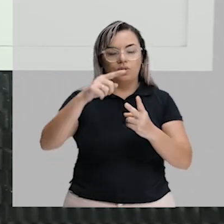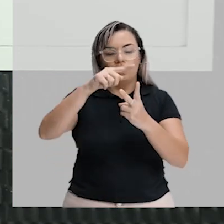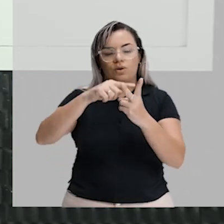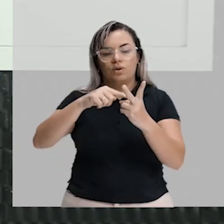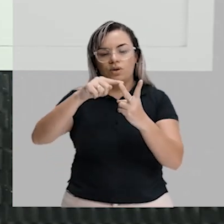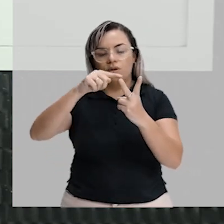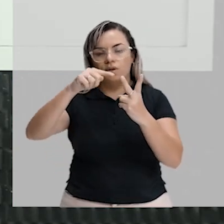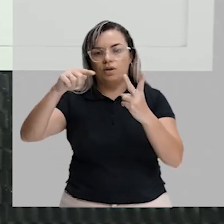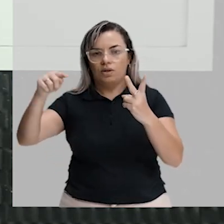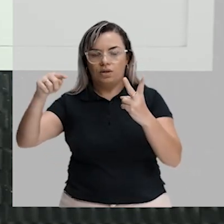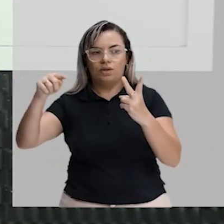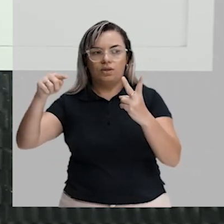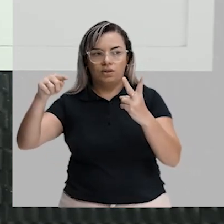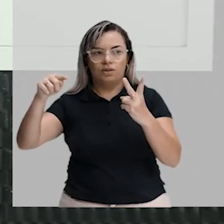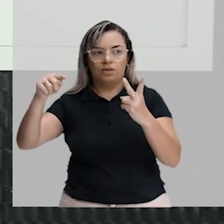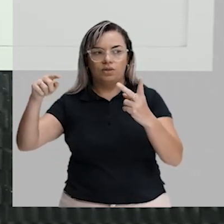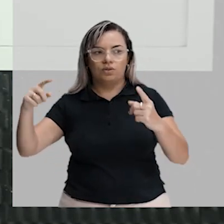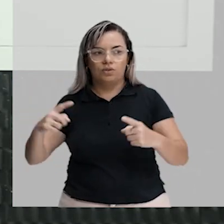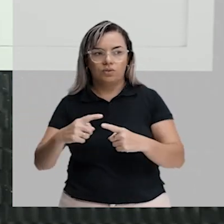do polinômio.